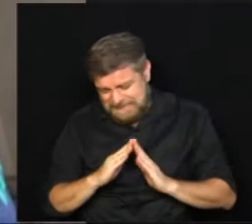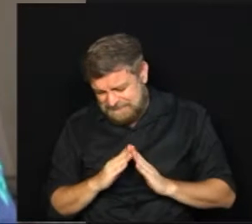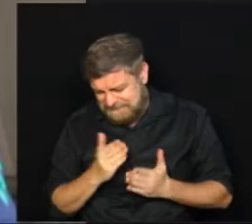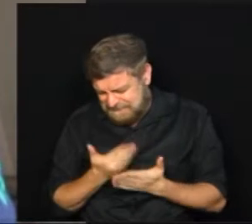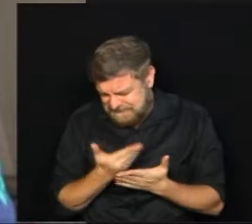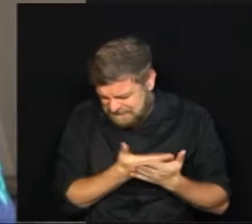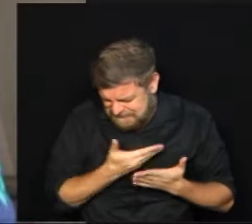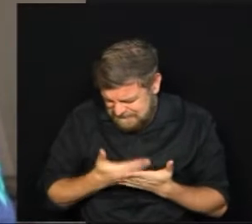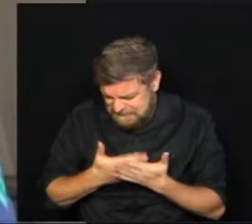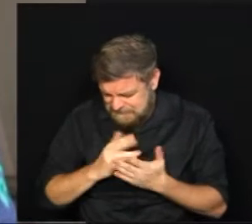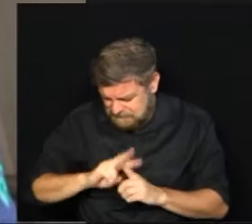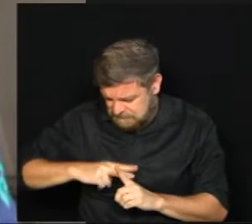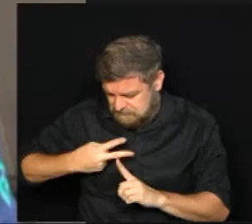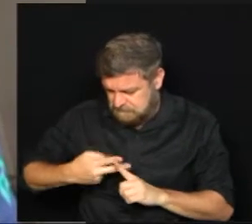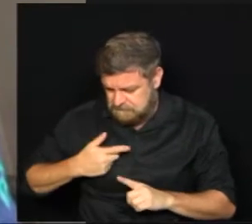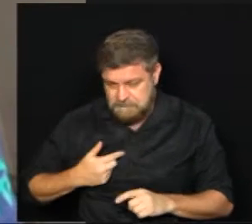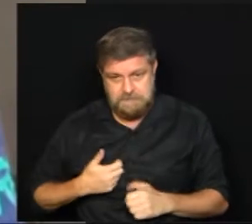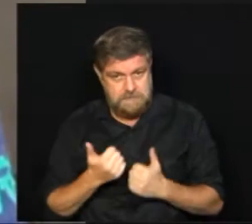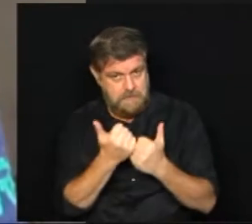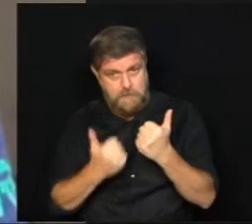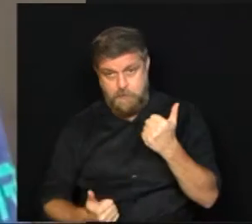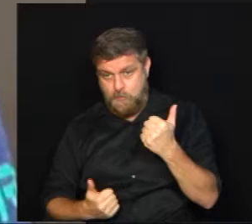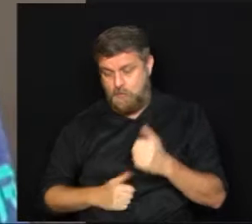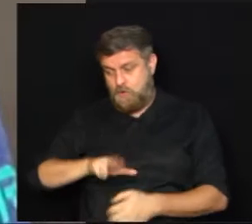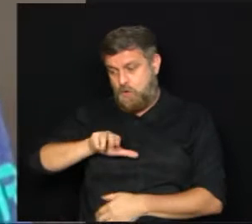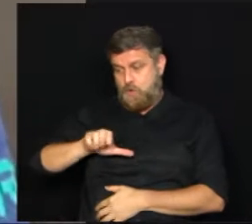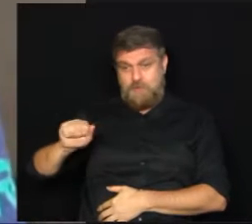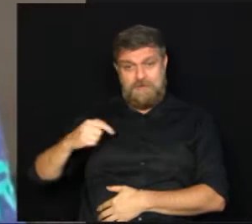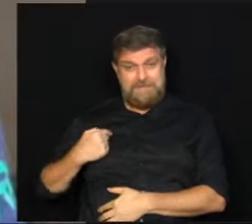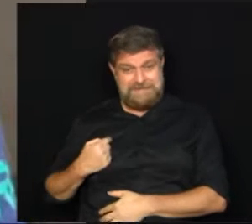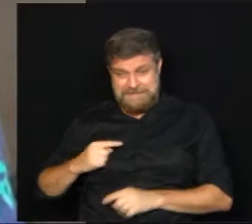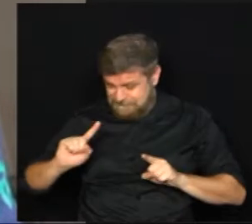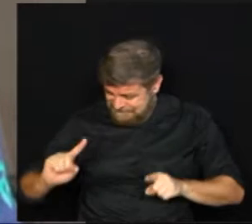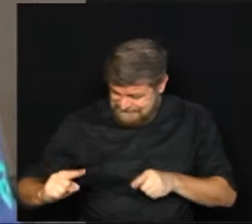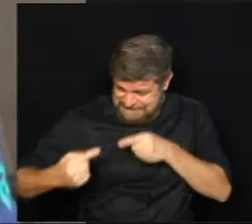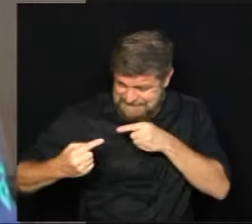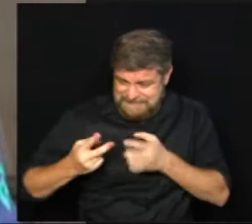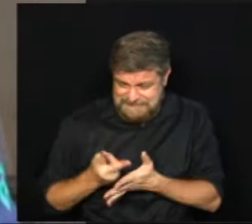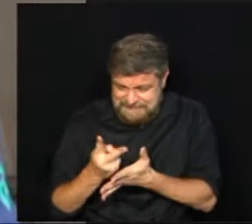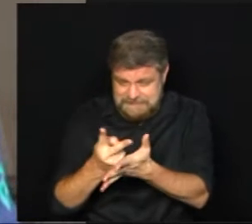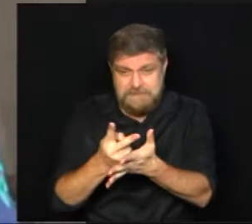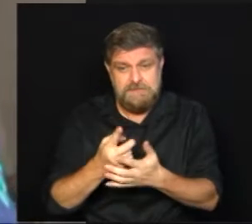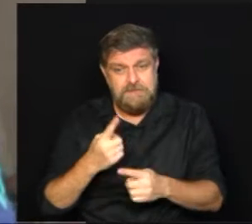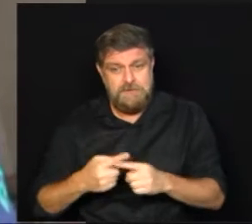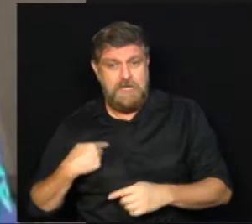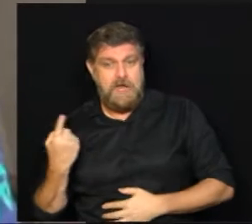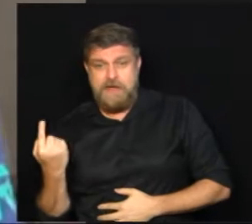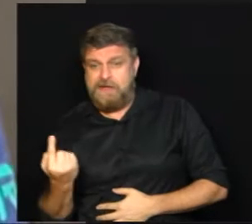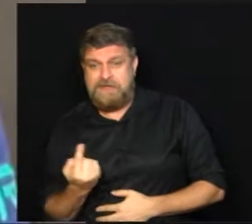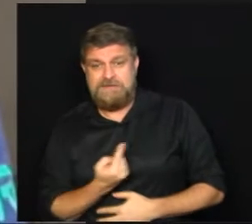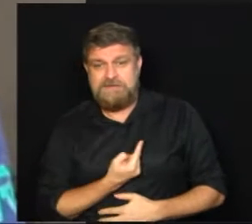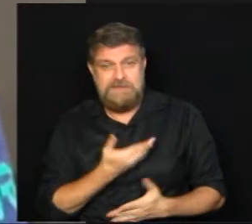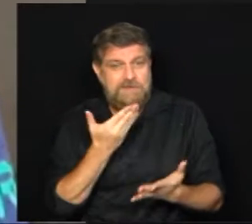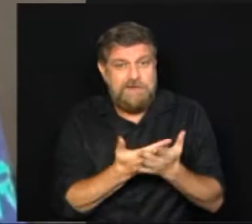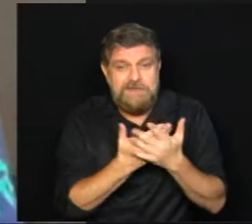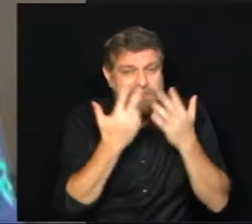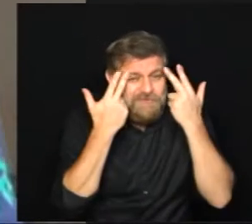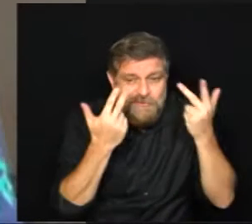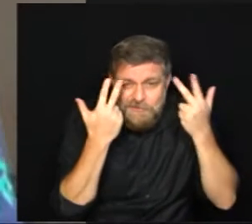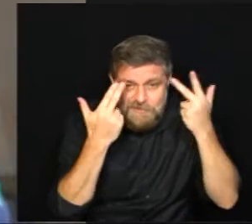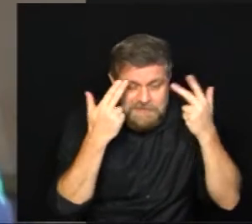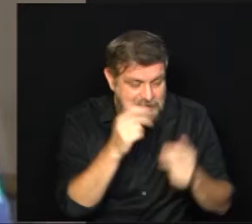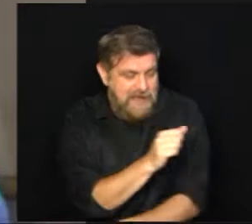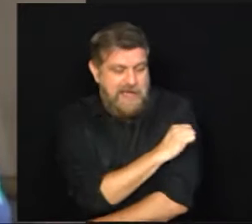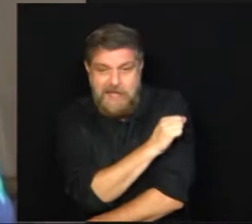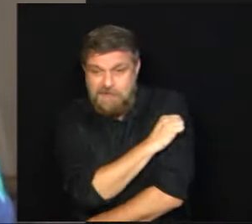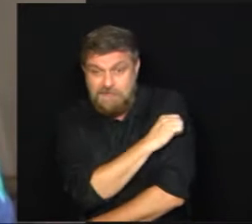e tentando não ficar para trás. Mas é sempre um desafio para o atleta, porque nós não somos estudantes comuns, a gente tem uma